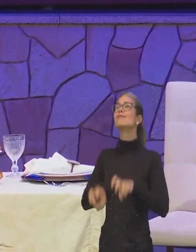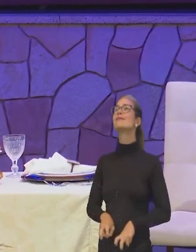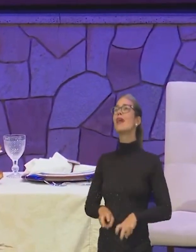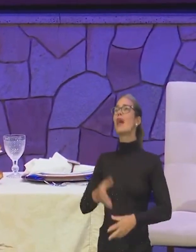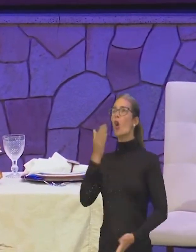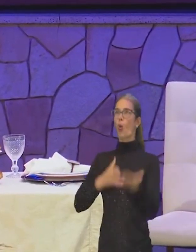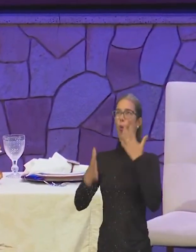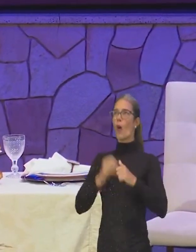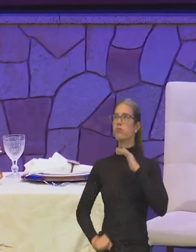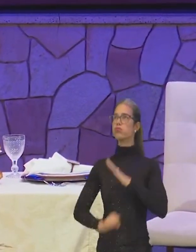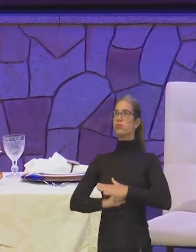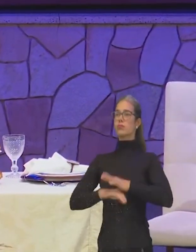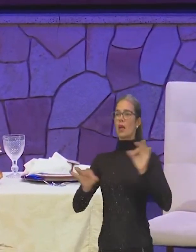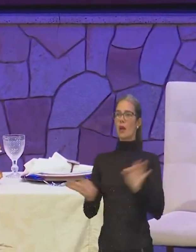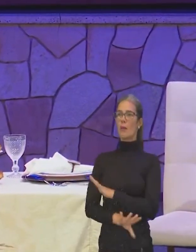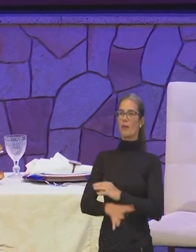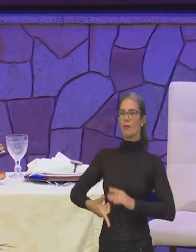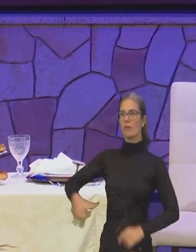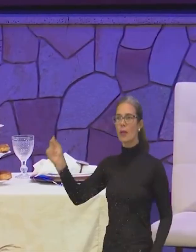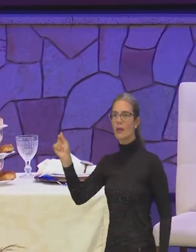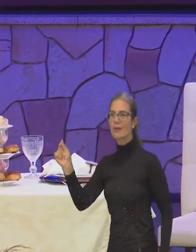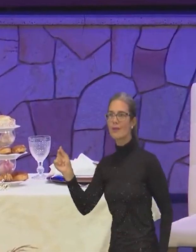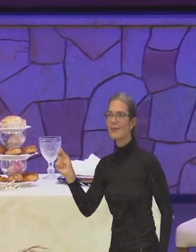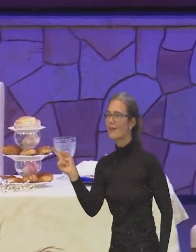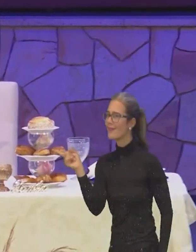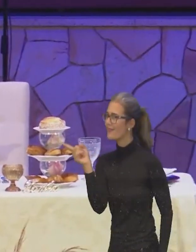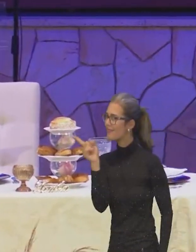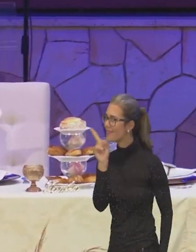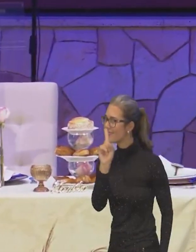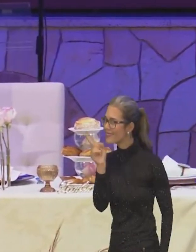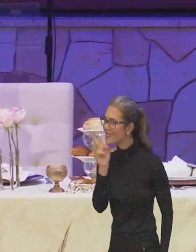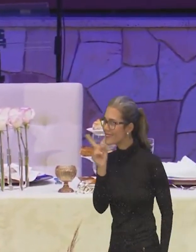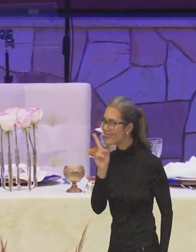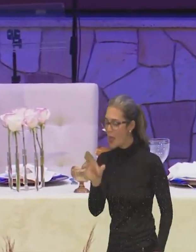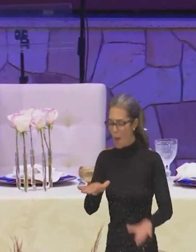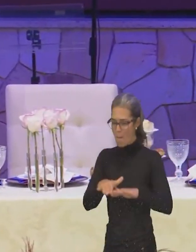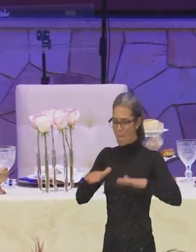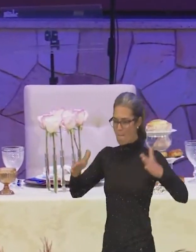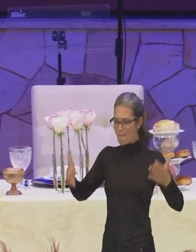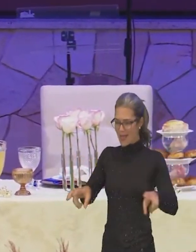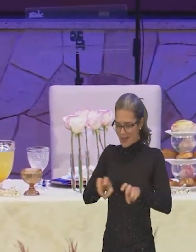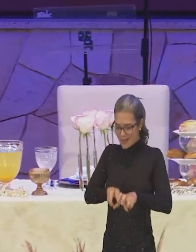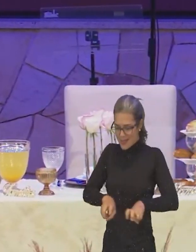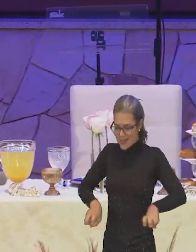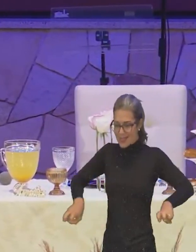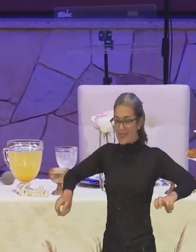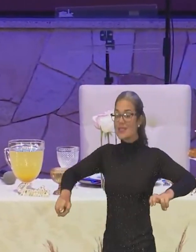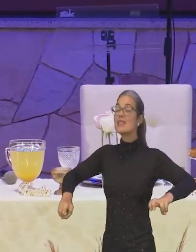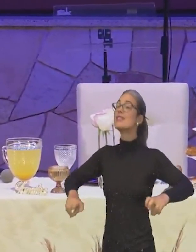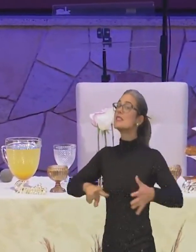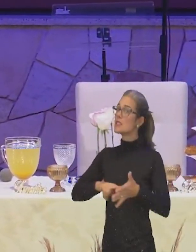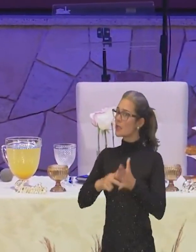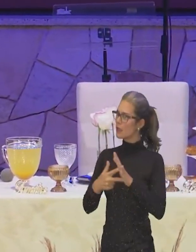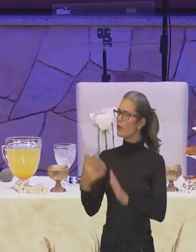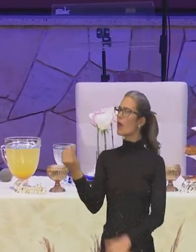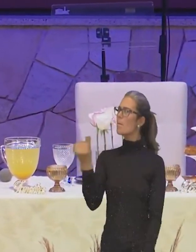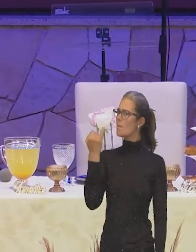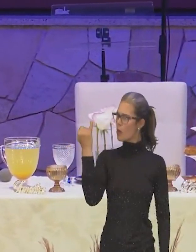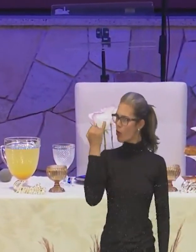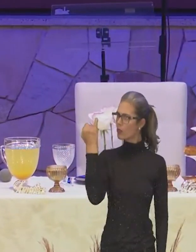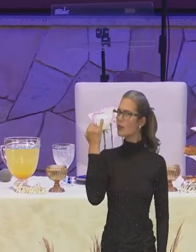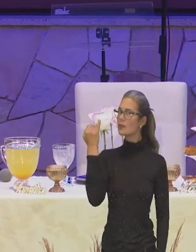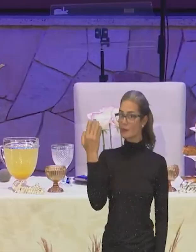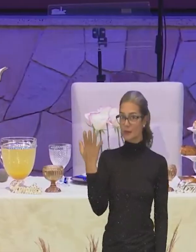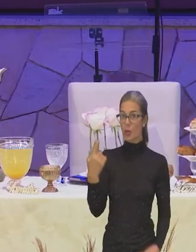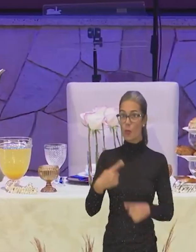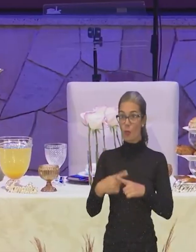uma refeição. Estar ao redor da mesa tinha um significado para o povo de uma forma muito especial,